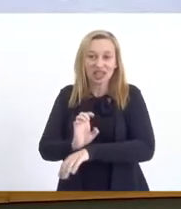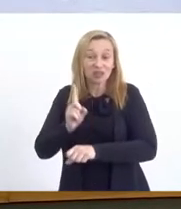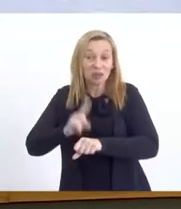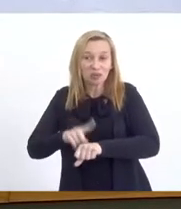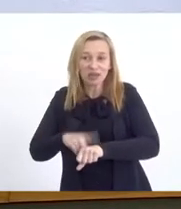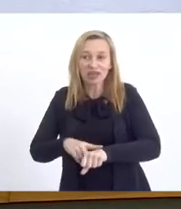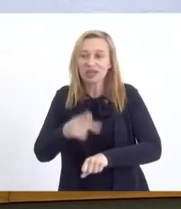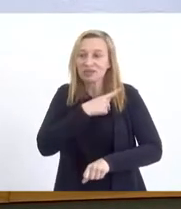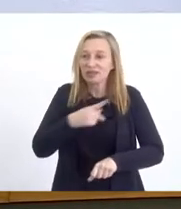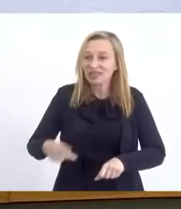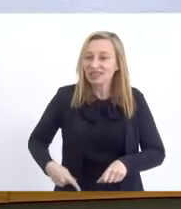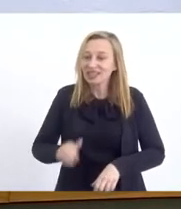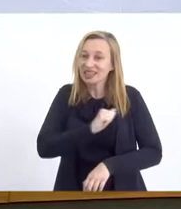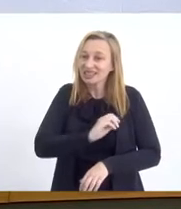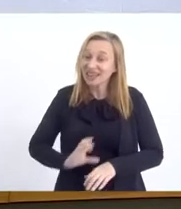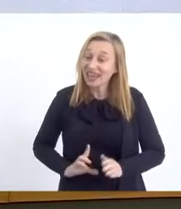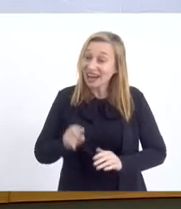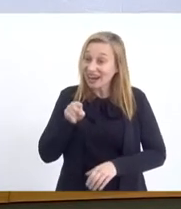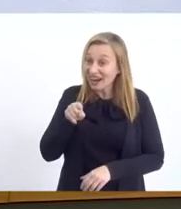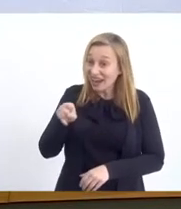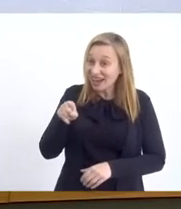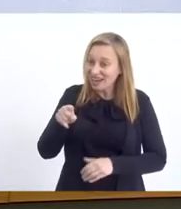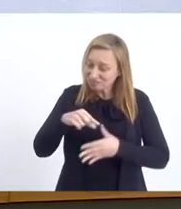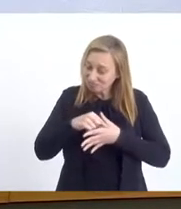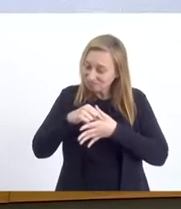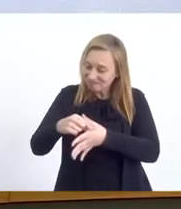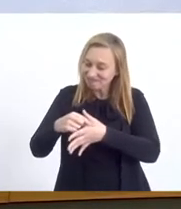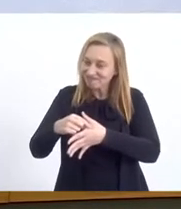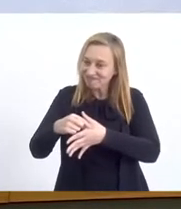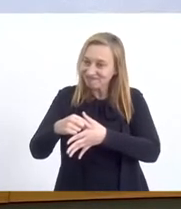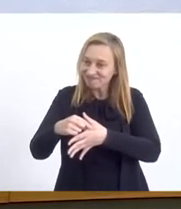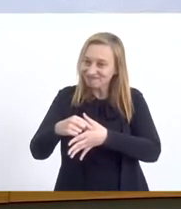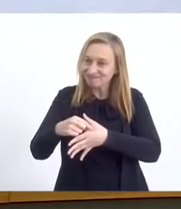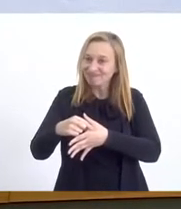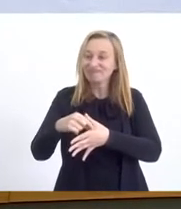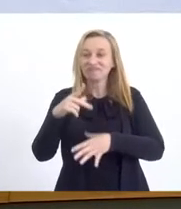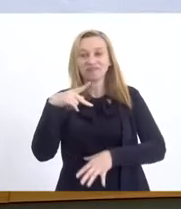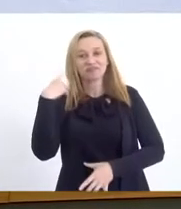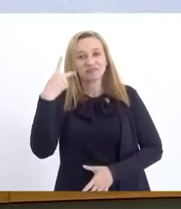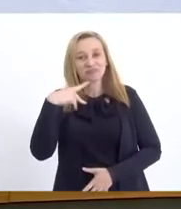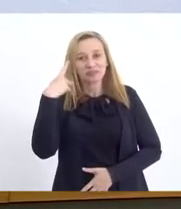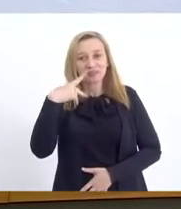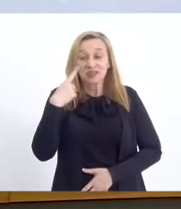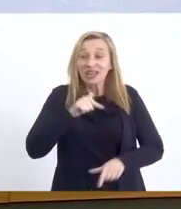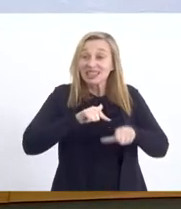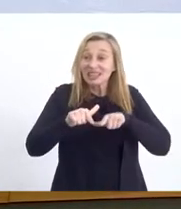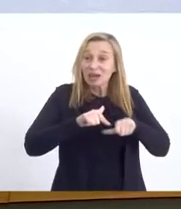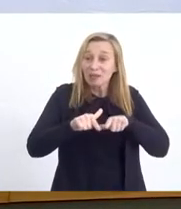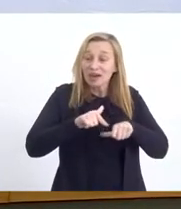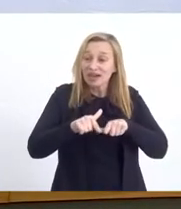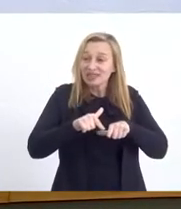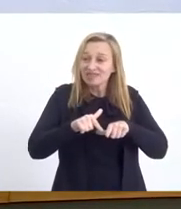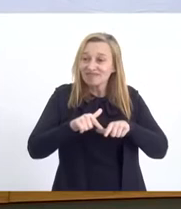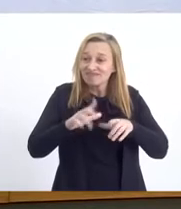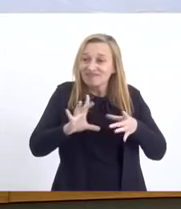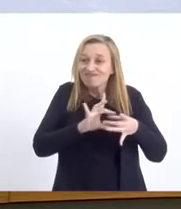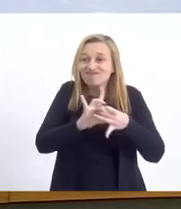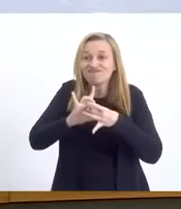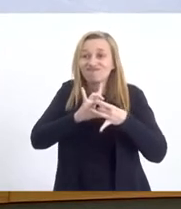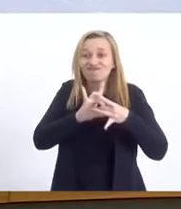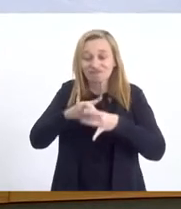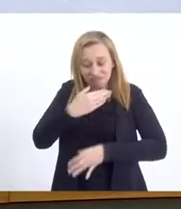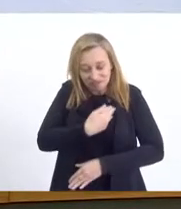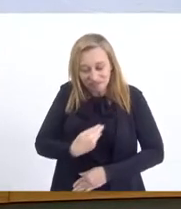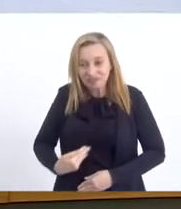o presidente André estava lá, liderando o parlamento, trabalhando de forma harmônica com o